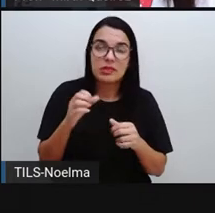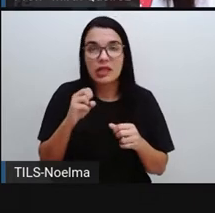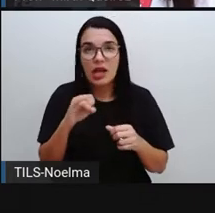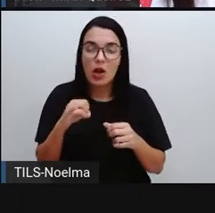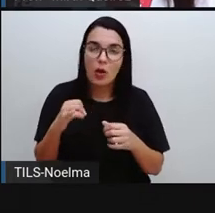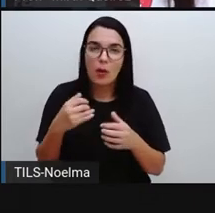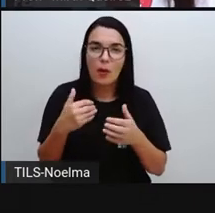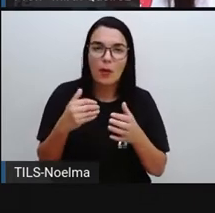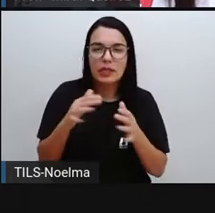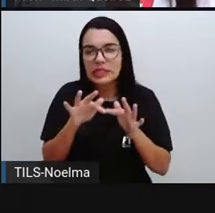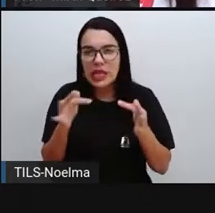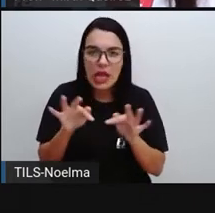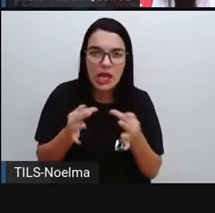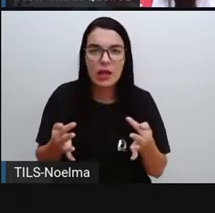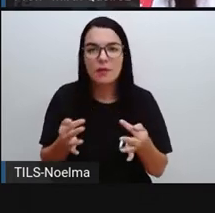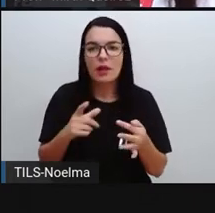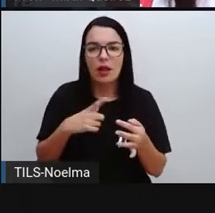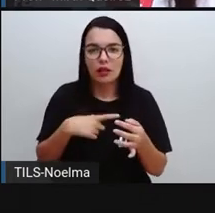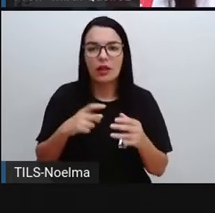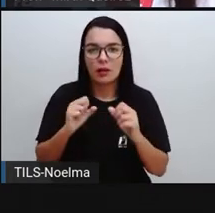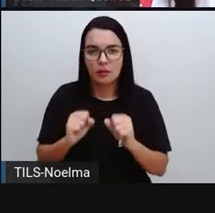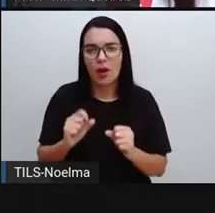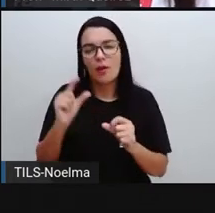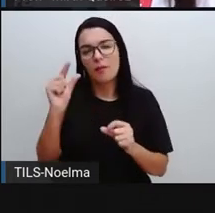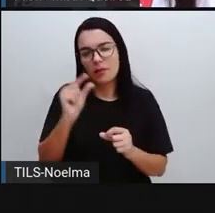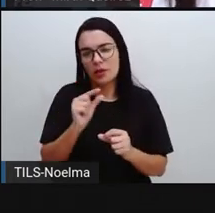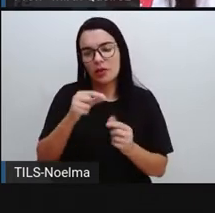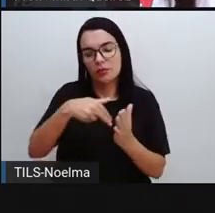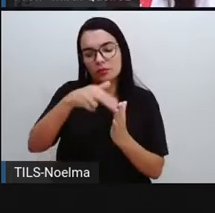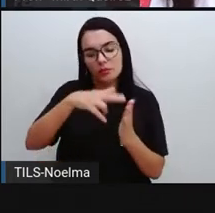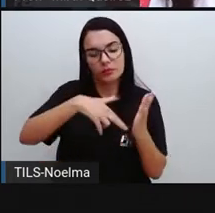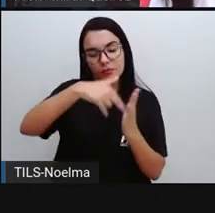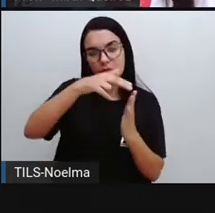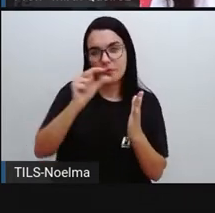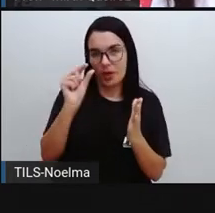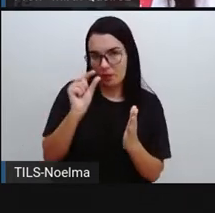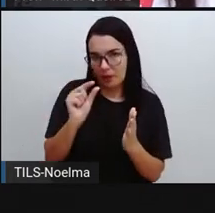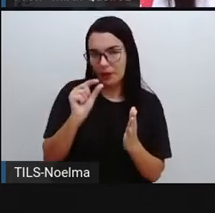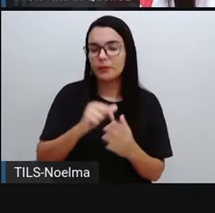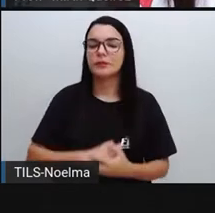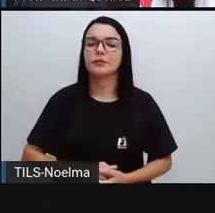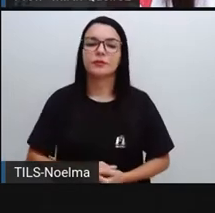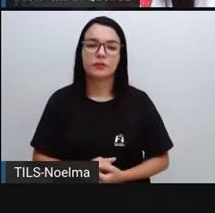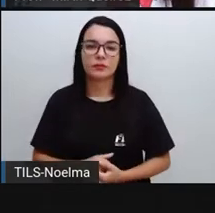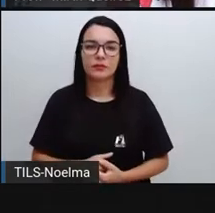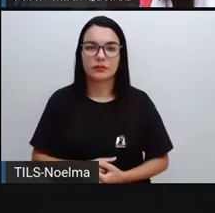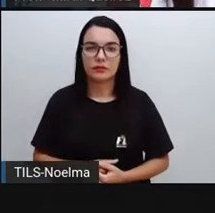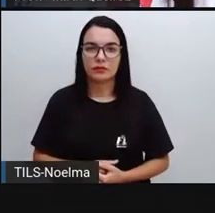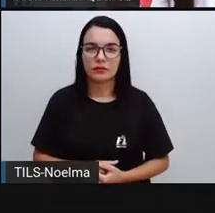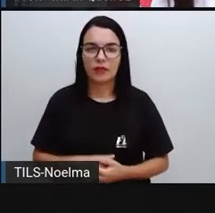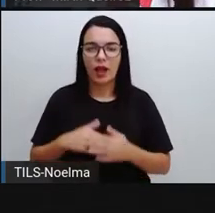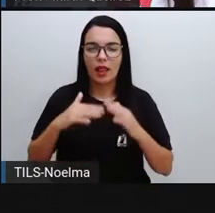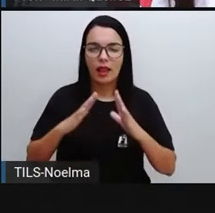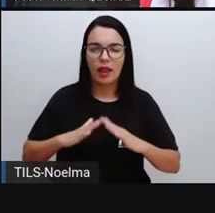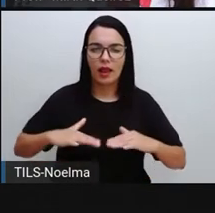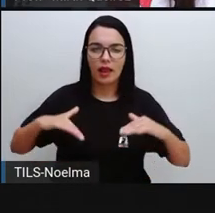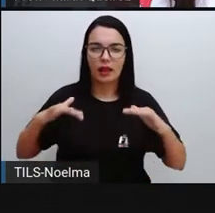mais rústico, né? Vocês podem usar espessura menor na pincelada, mais de leve